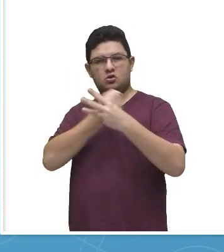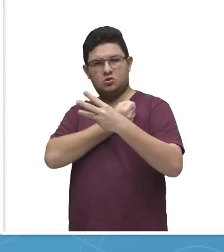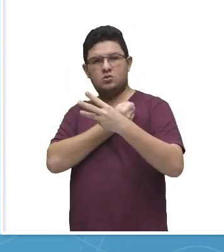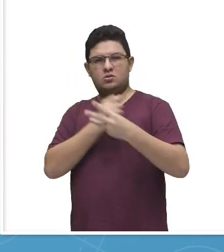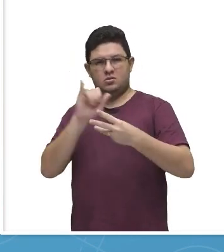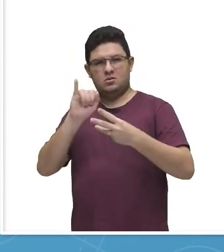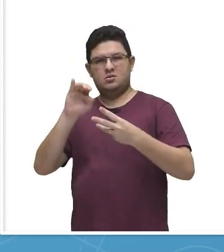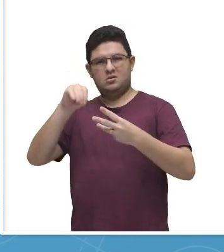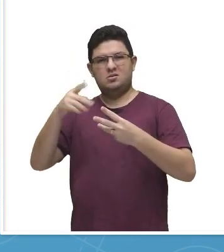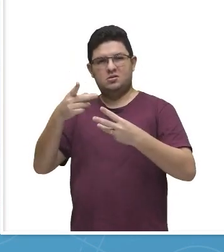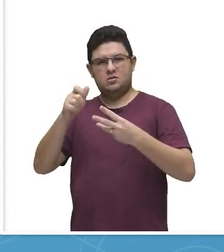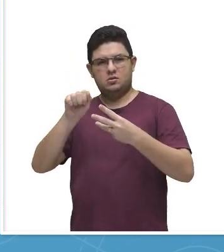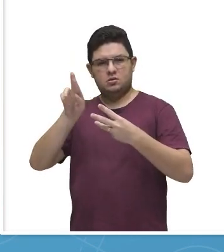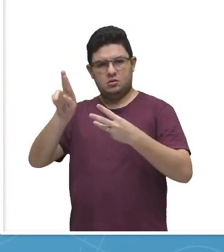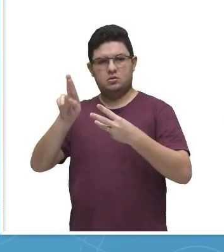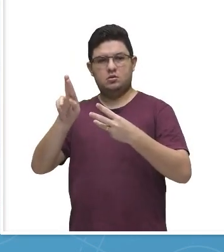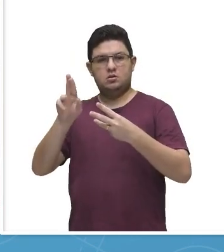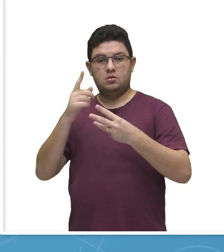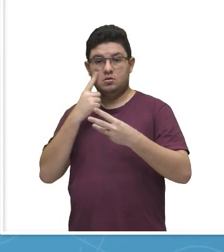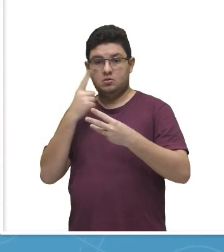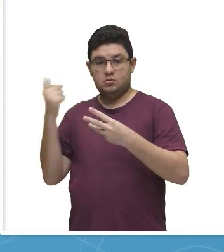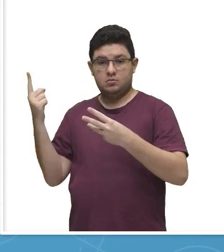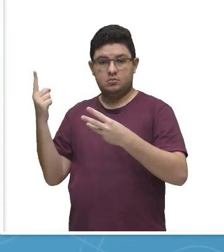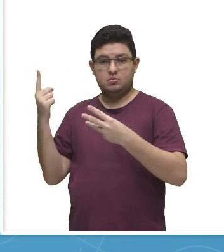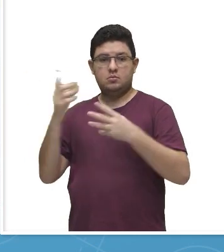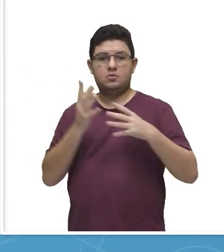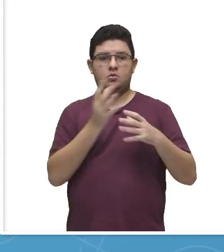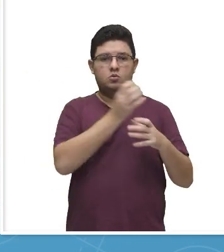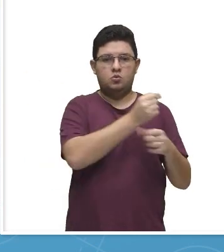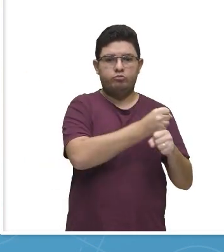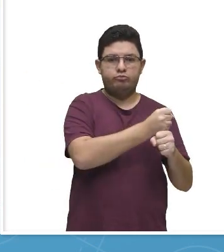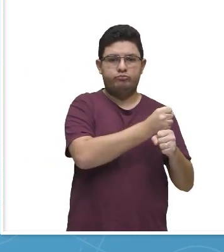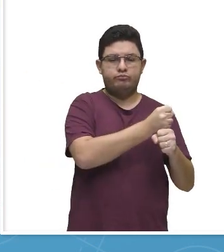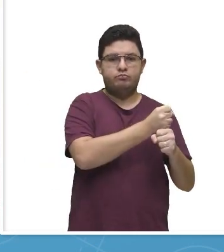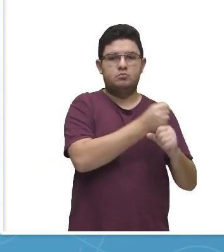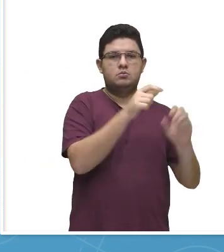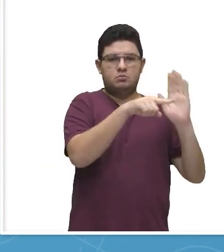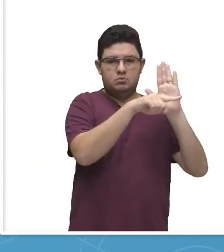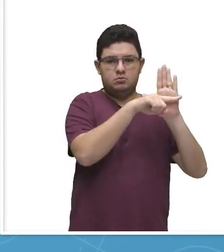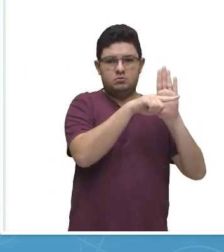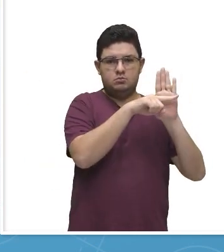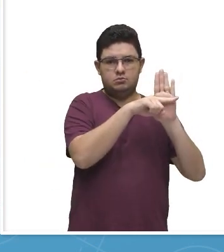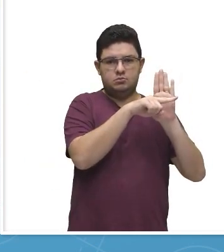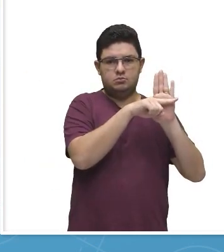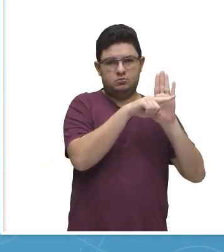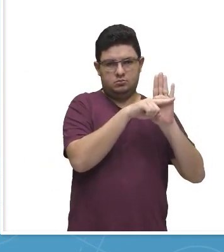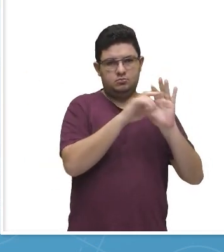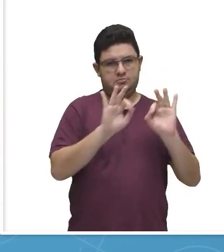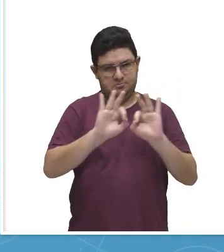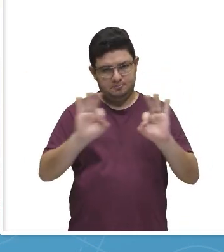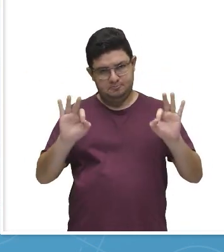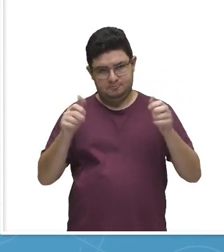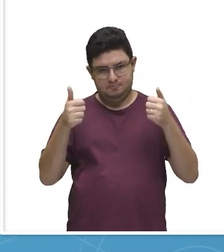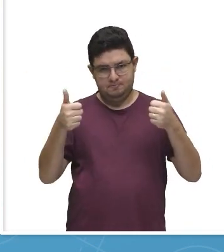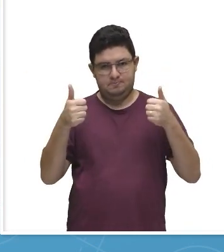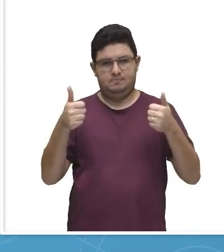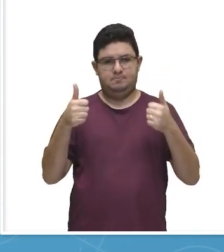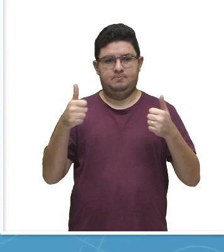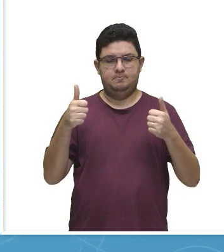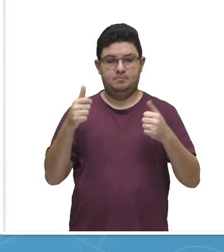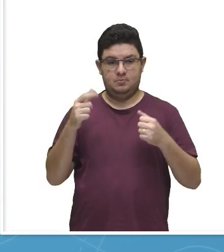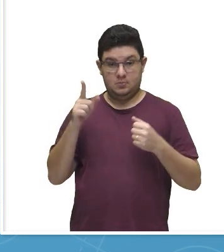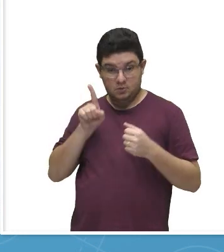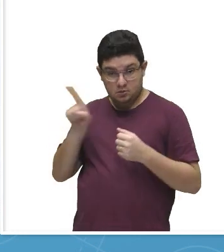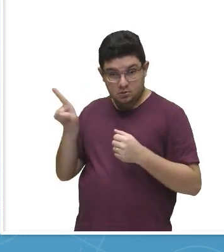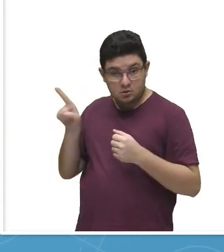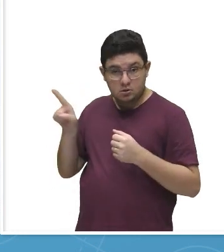a potência, ou seja, o resultado da operação é um número negativo, menos 8. Perfeito? Então, isso daqui é muito